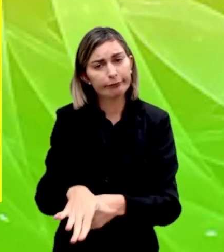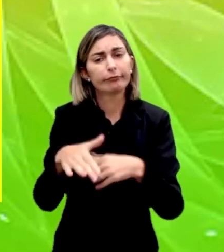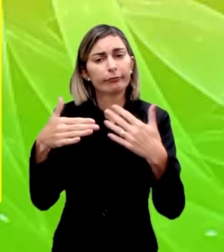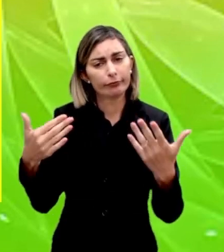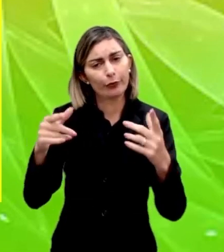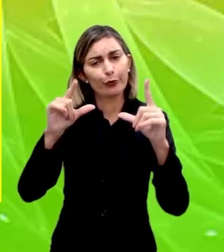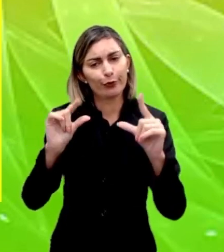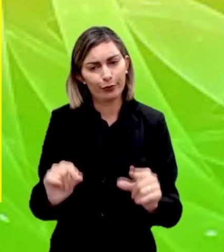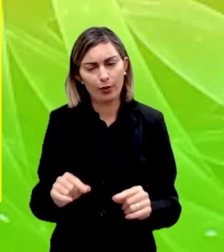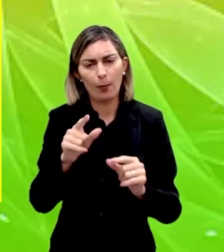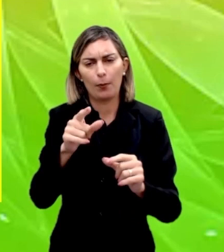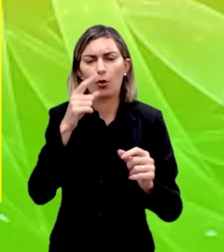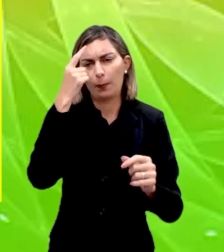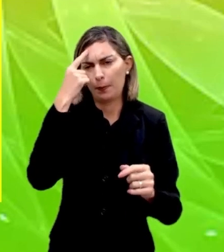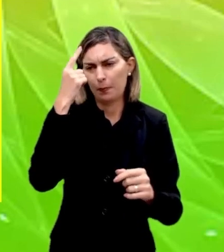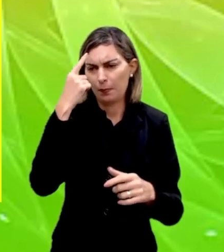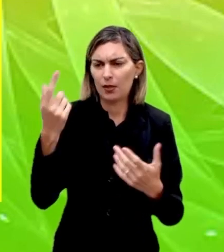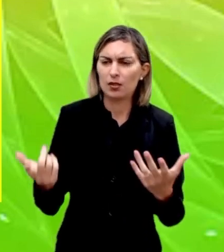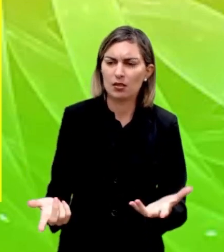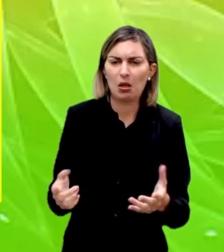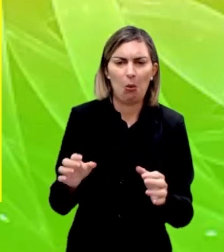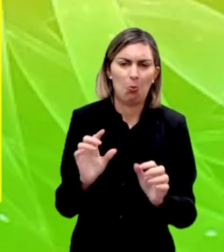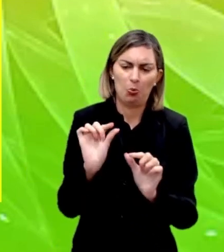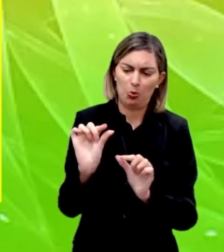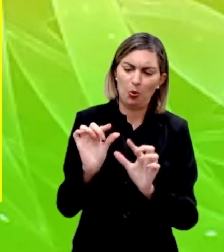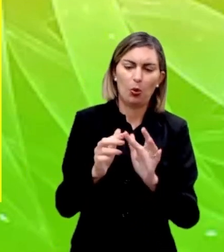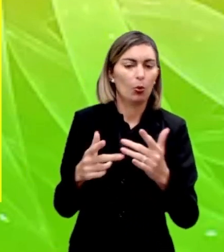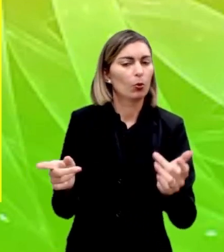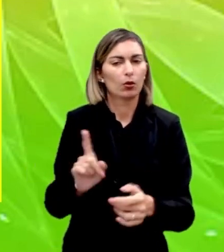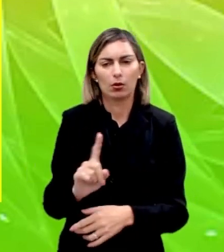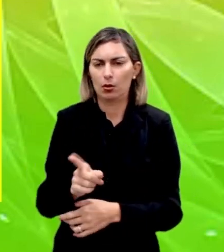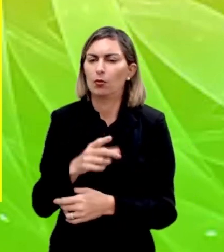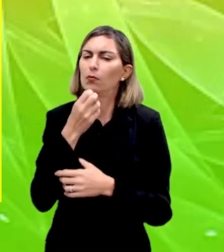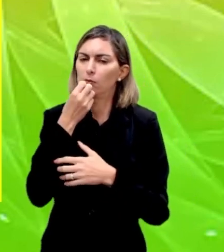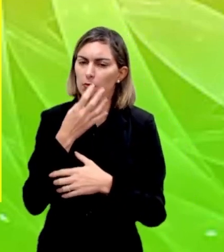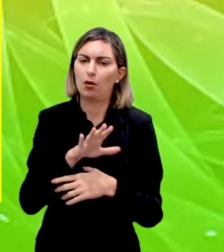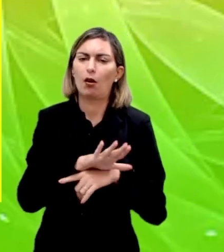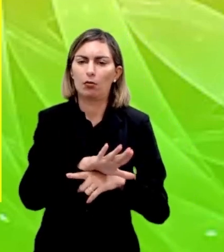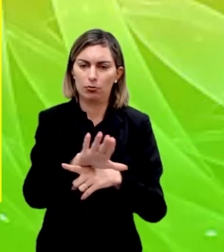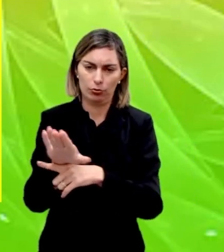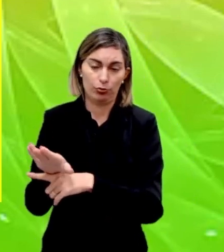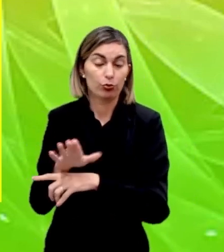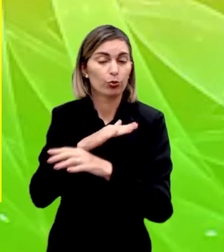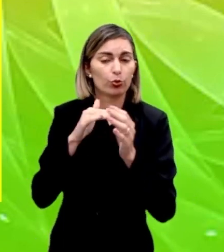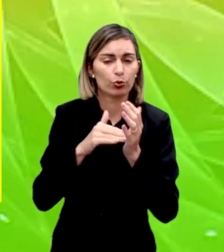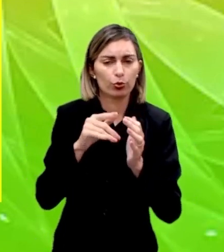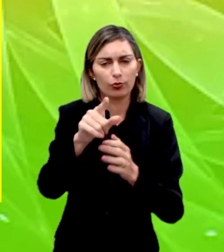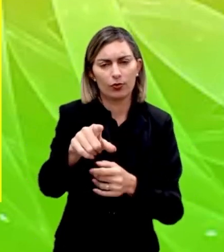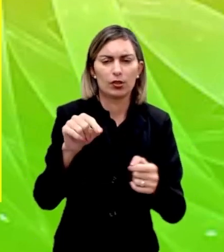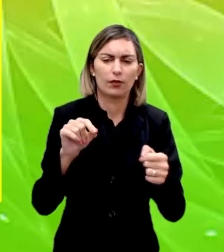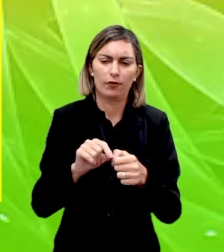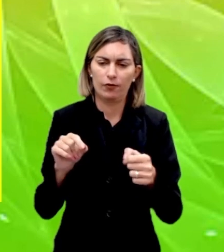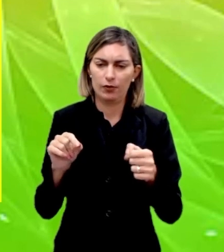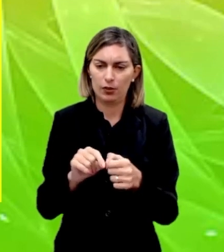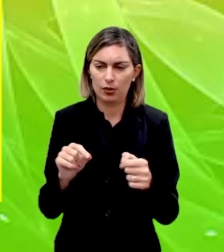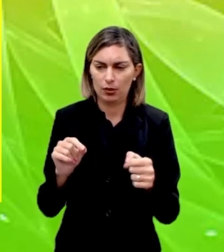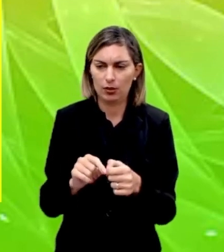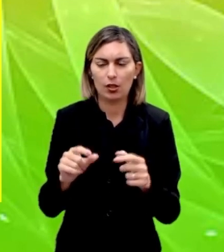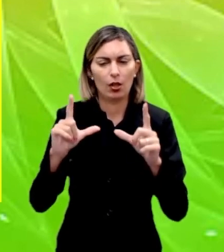significativa. Você pode pensar que é pouca coisa, mas não é. É uma boa ajuda tudo que você fizer